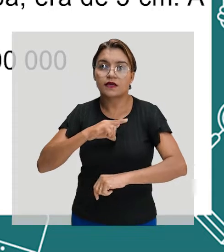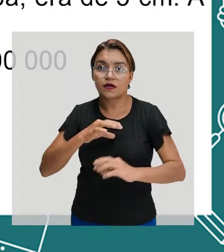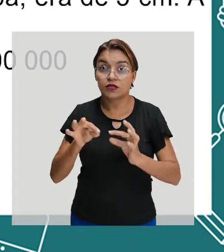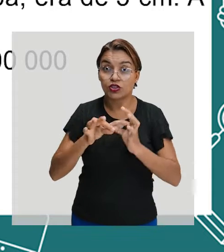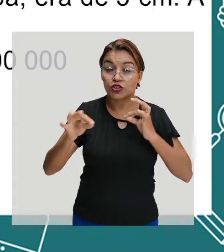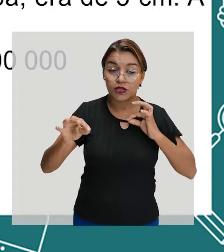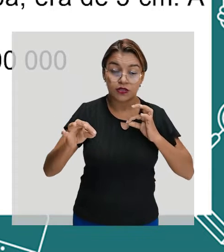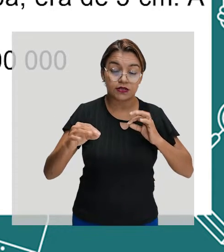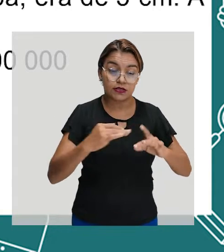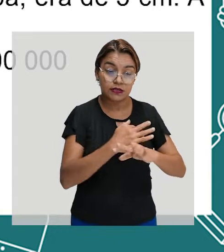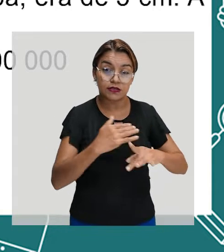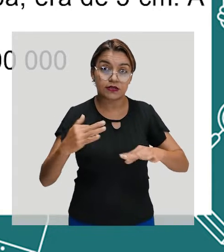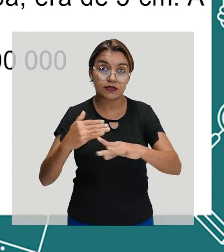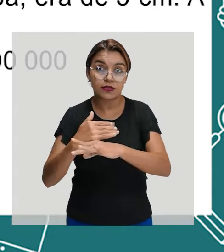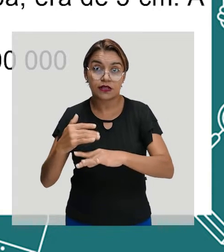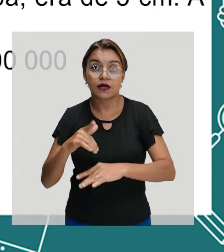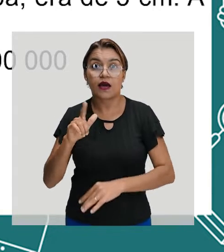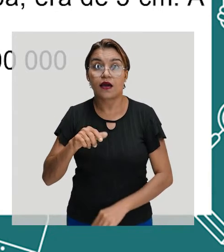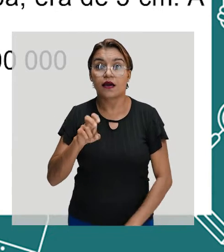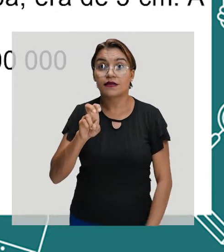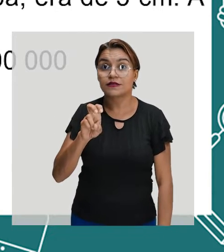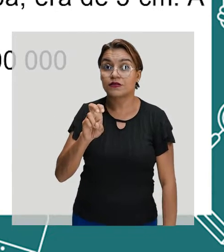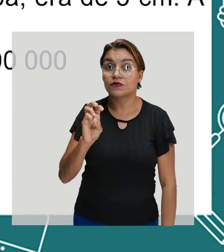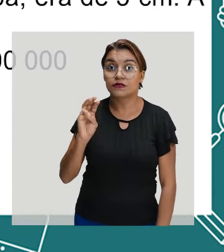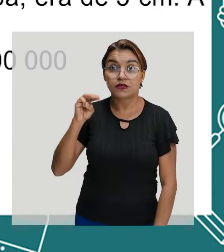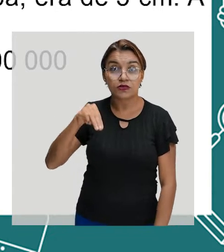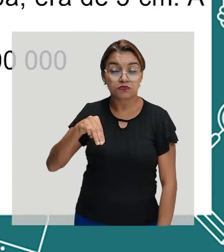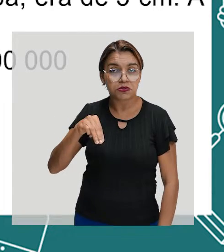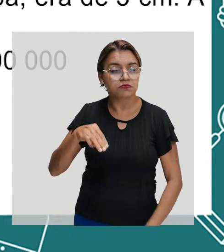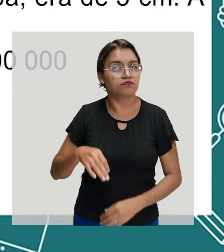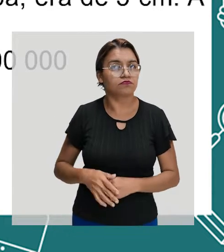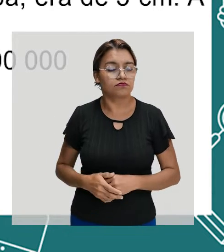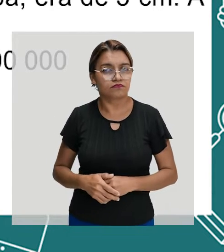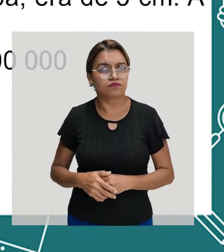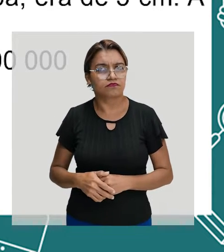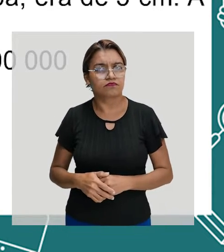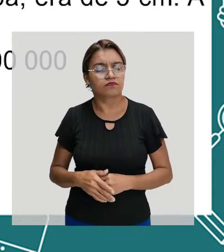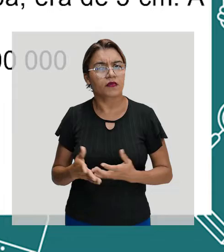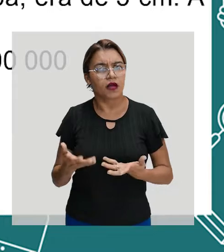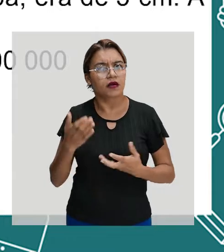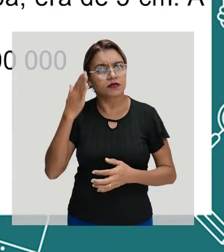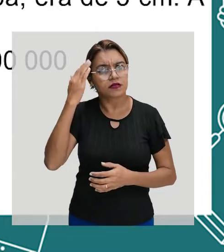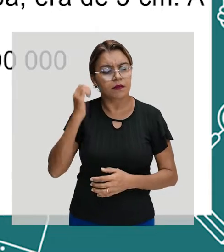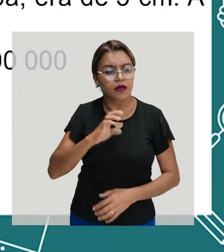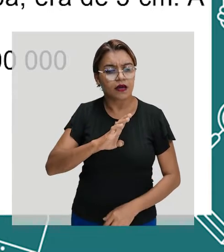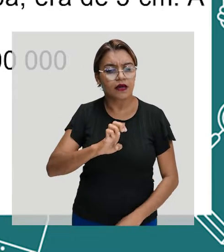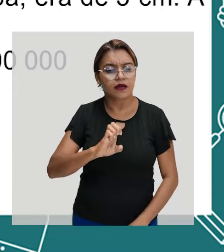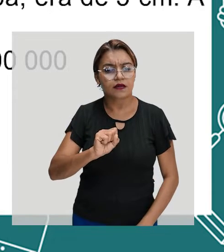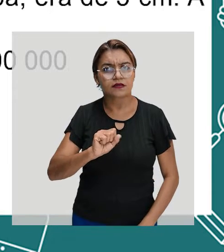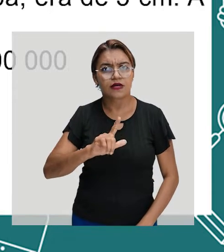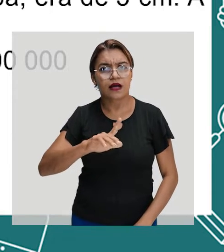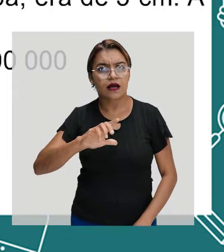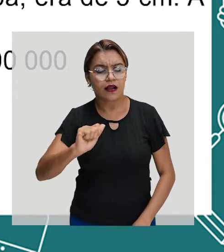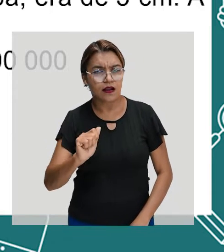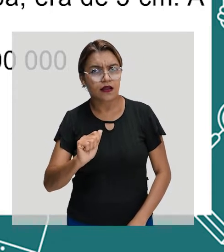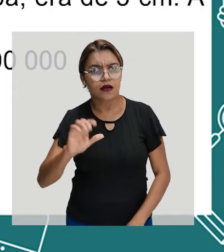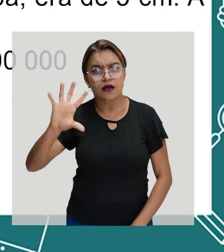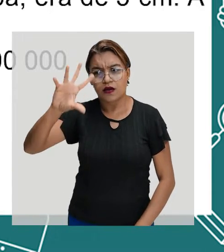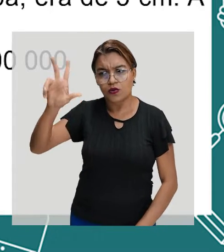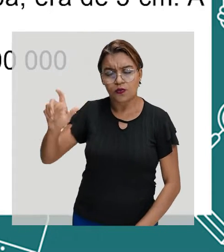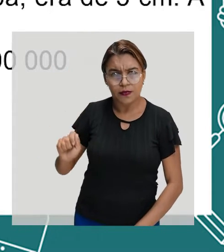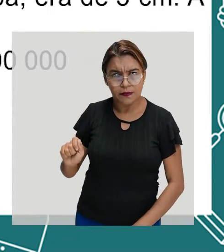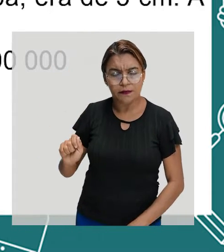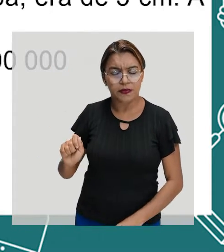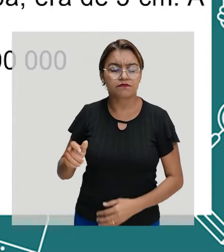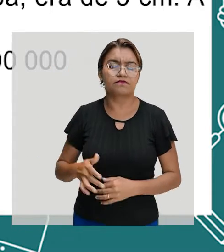entre as cidades de cima' para de cinco centímetros a ele quer saber a escala desse mapa qual